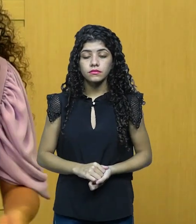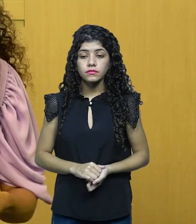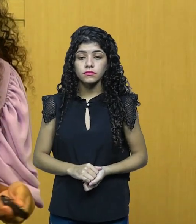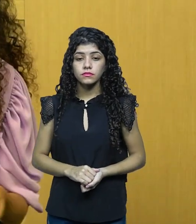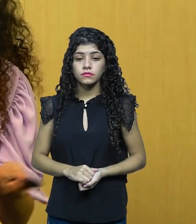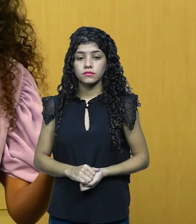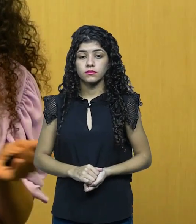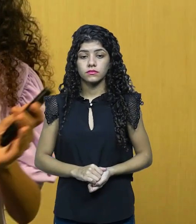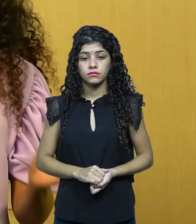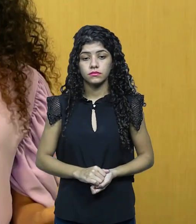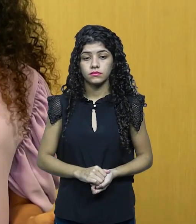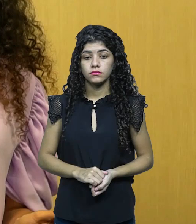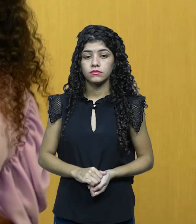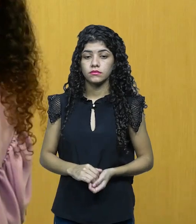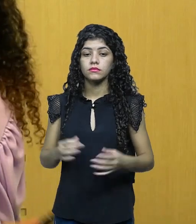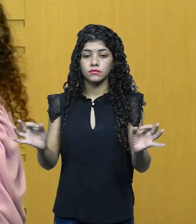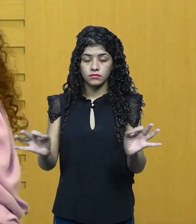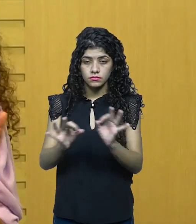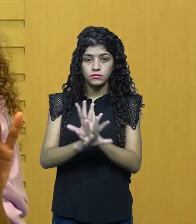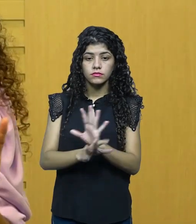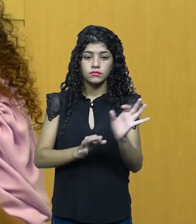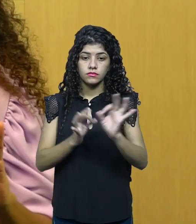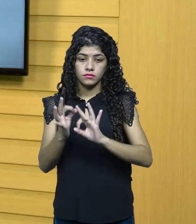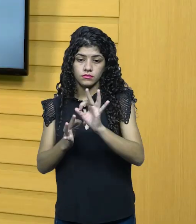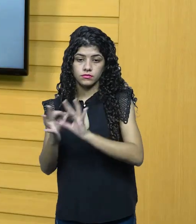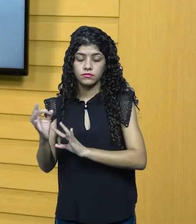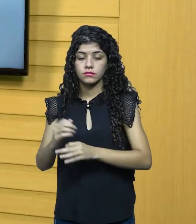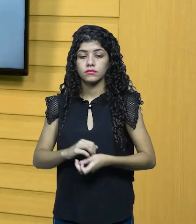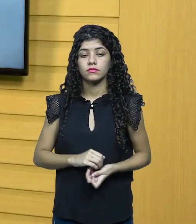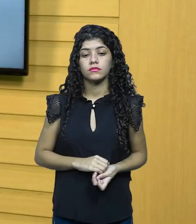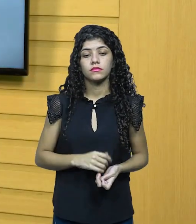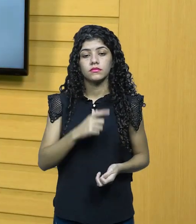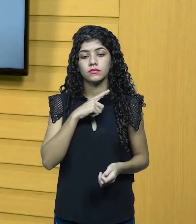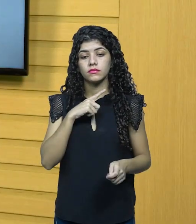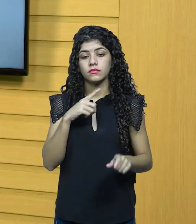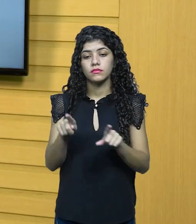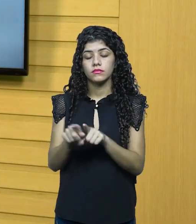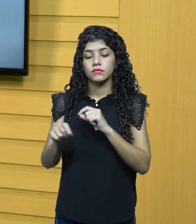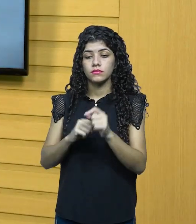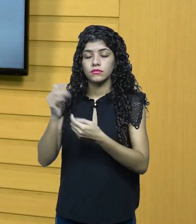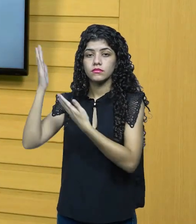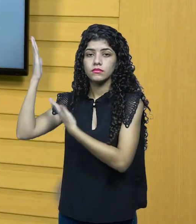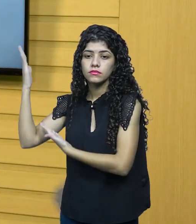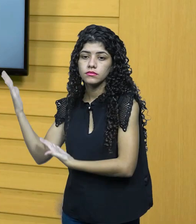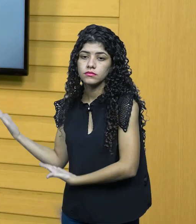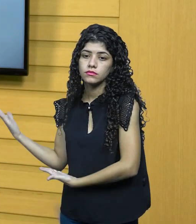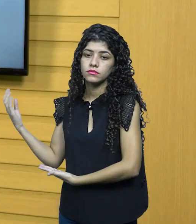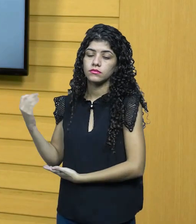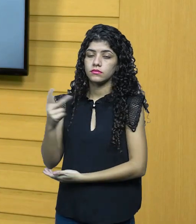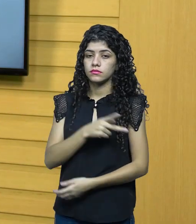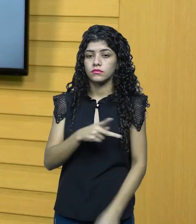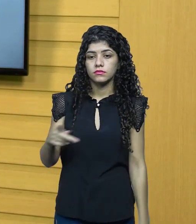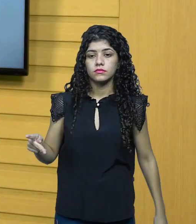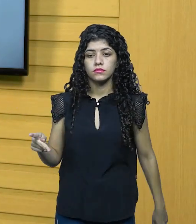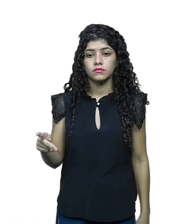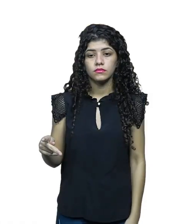quem roteirizou, abriu com crepúsculo ali. No caso, fechou o cabeçalho com crepúsculo, porque vem no final. Aí eu trouxe